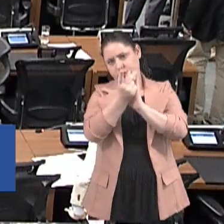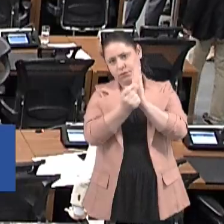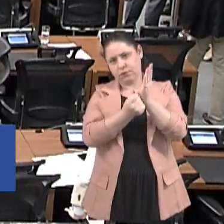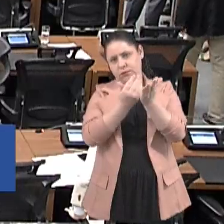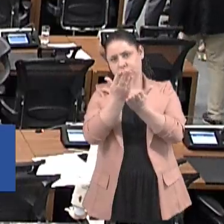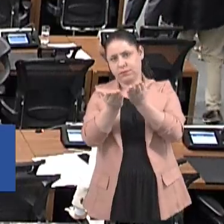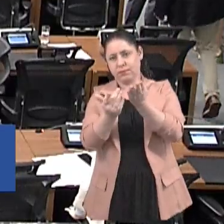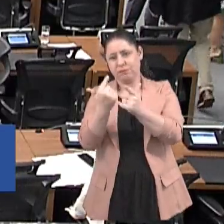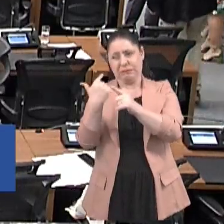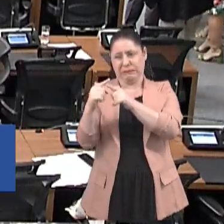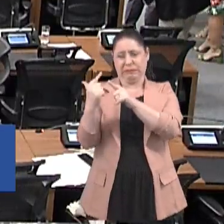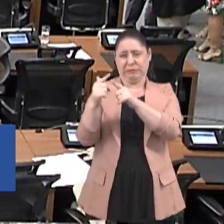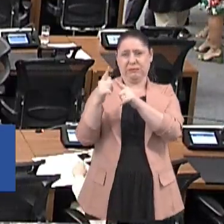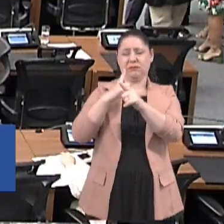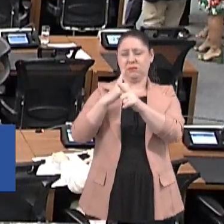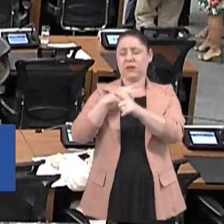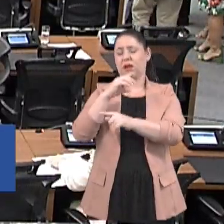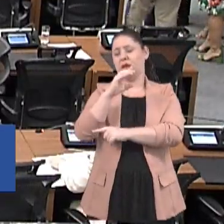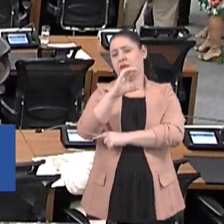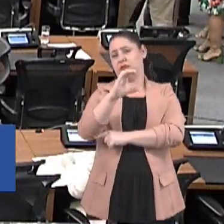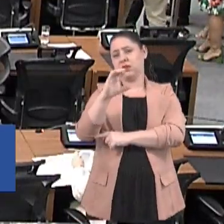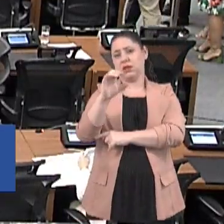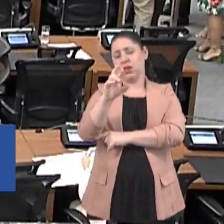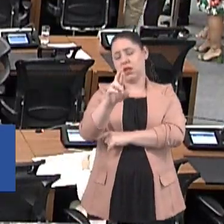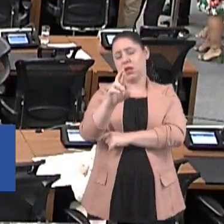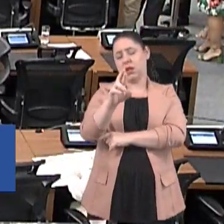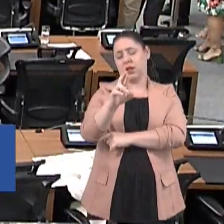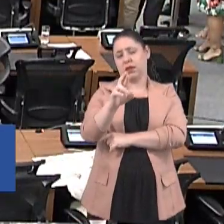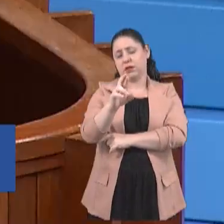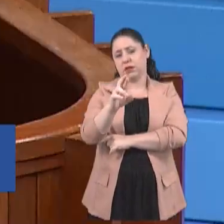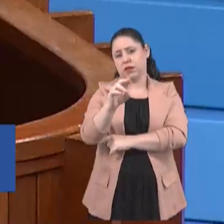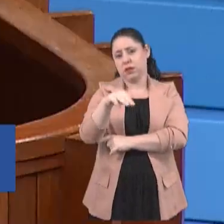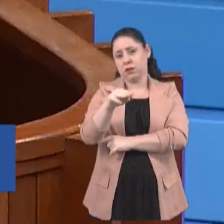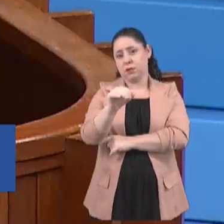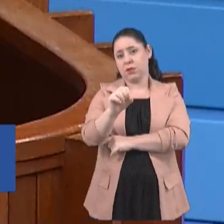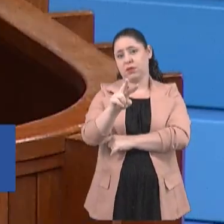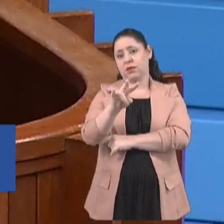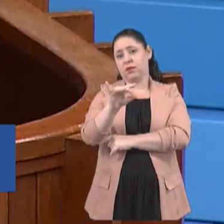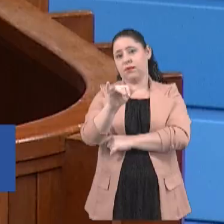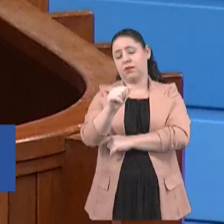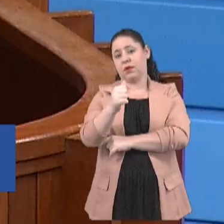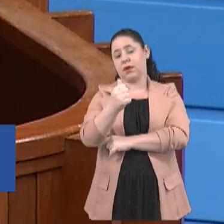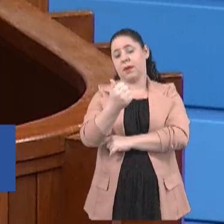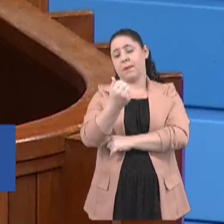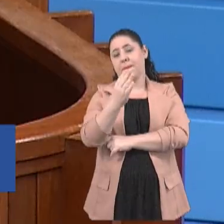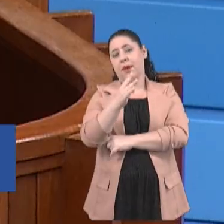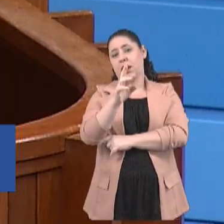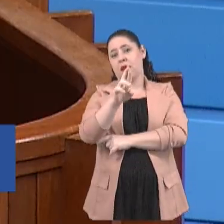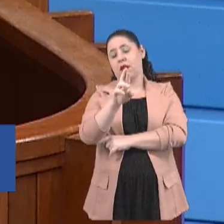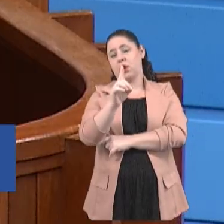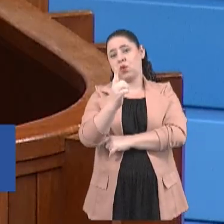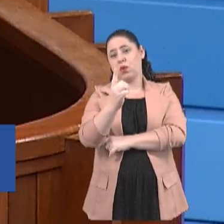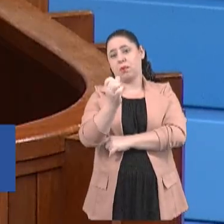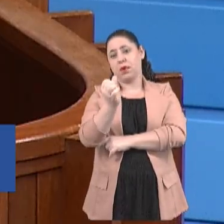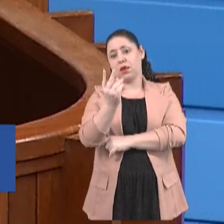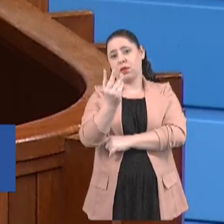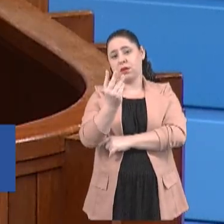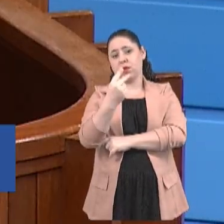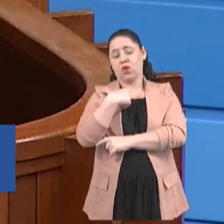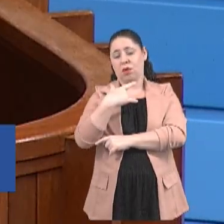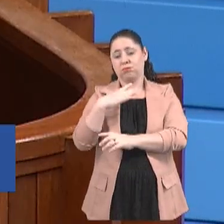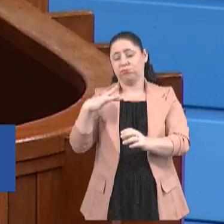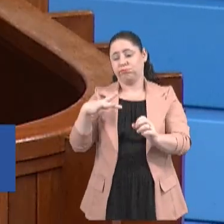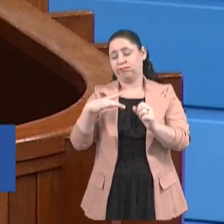tivemos muitos problemas e estamos tendo ainda com relação à BR-163, que é uma concessão federal e a gente fica limitado na